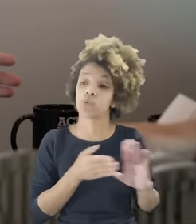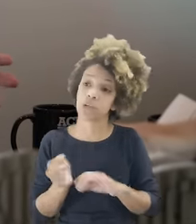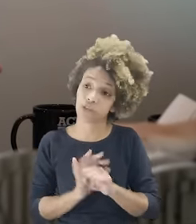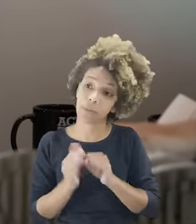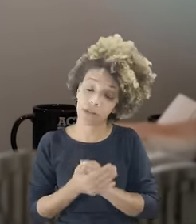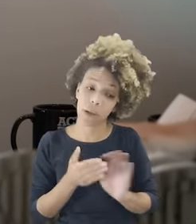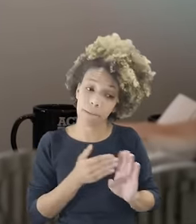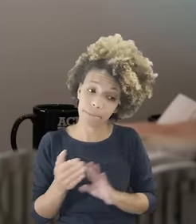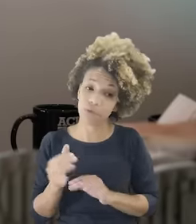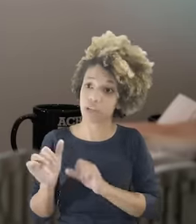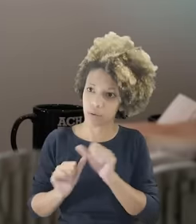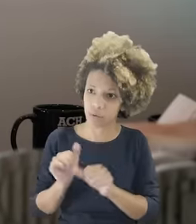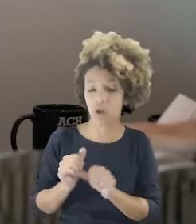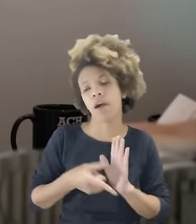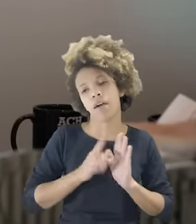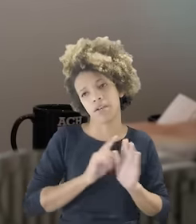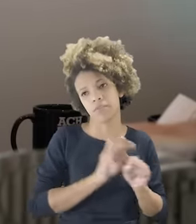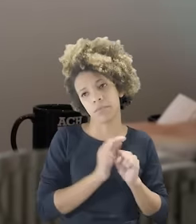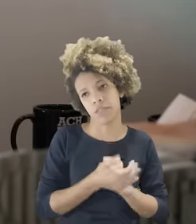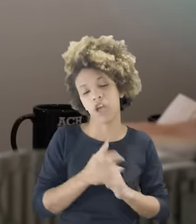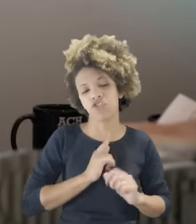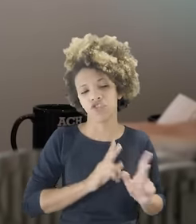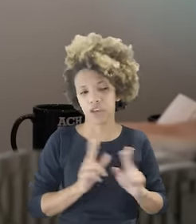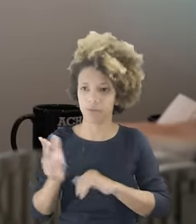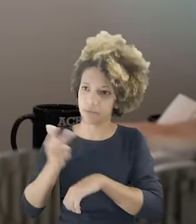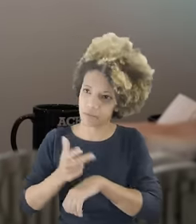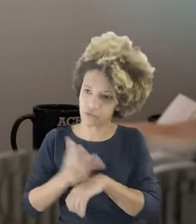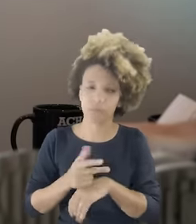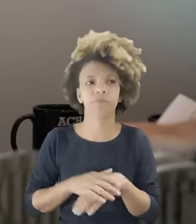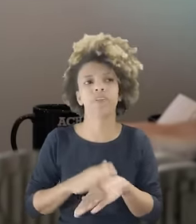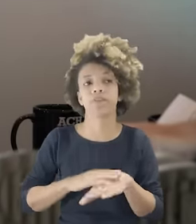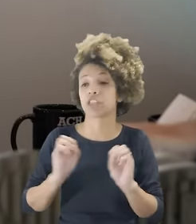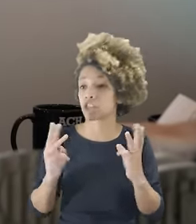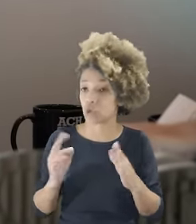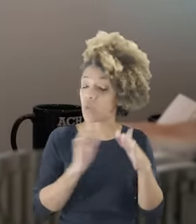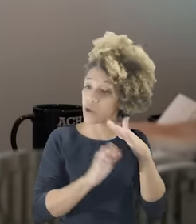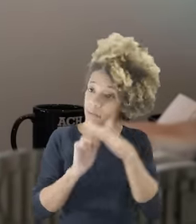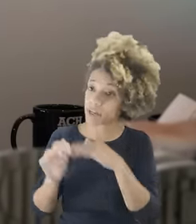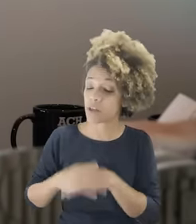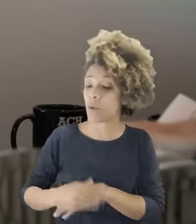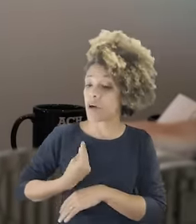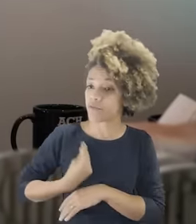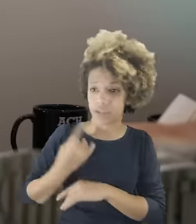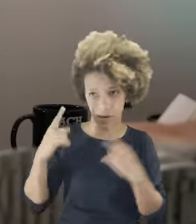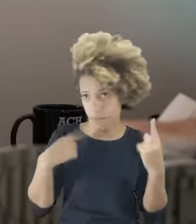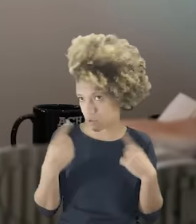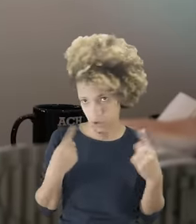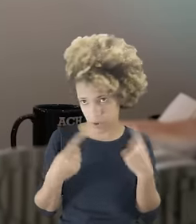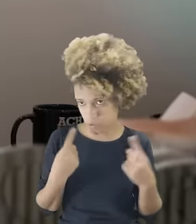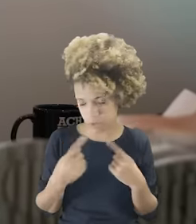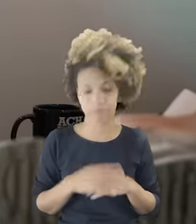durante a pandemia foi uma fase que a minha vida mudou muito antes da pandemia eu tinha a produtora de vídeo aí fazia show corporativo Então minha vida era